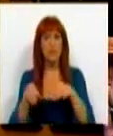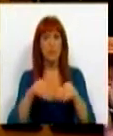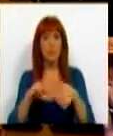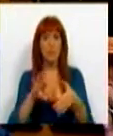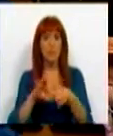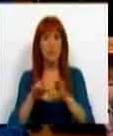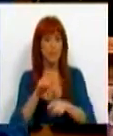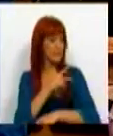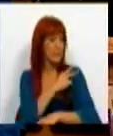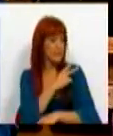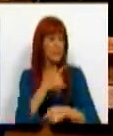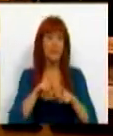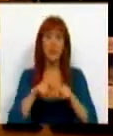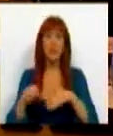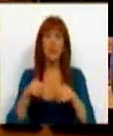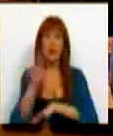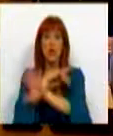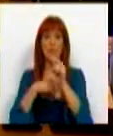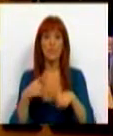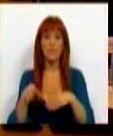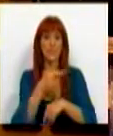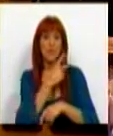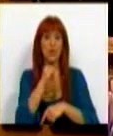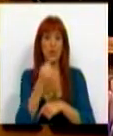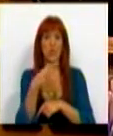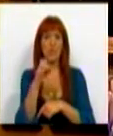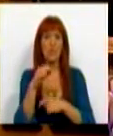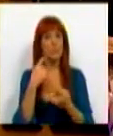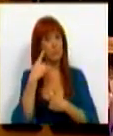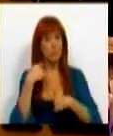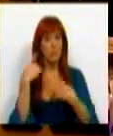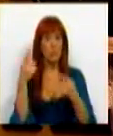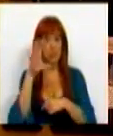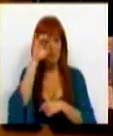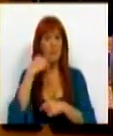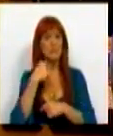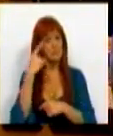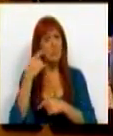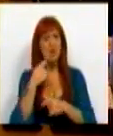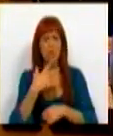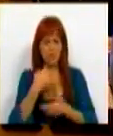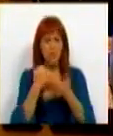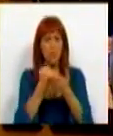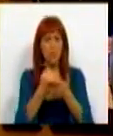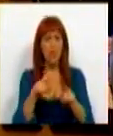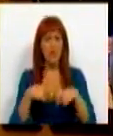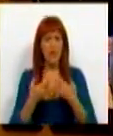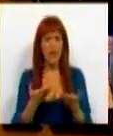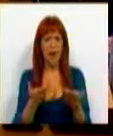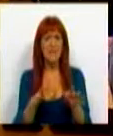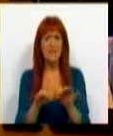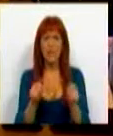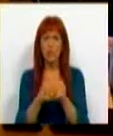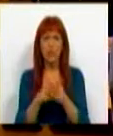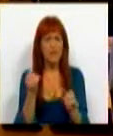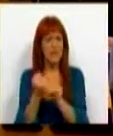universidades. Quanto aos Jogos Europeus Universitários 2018, pelo que é público, o Governo tem manifestado total apoio a esta iniciativa, bem como a